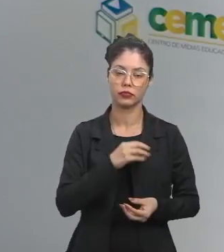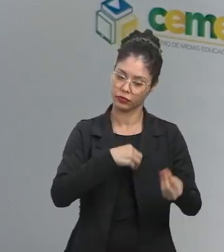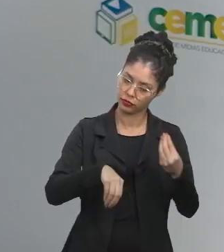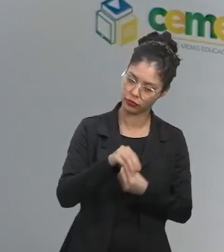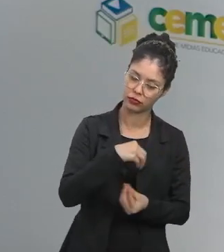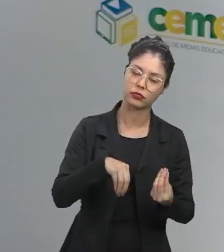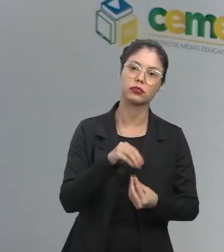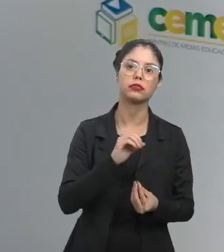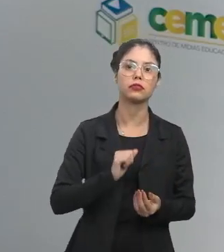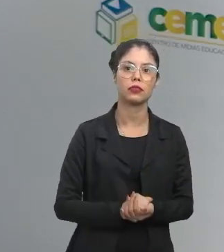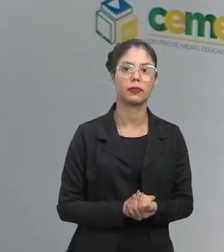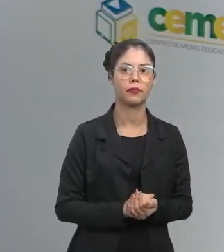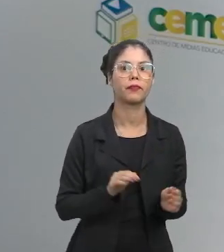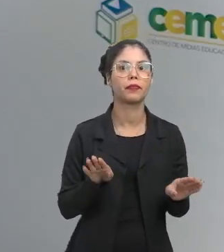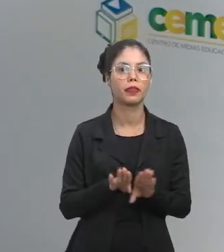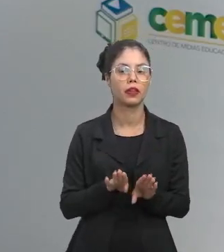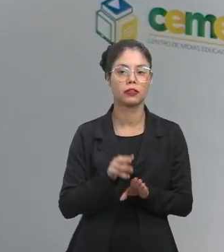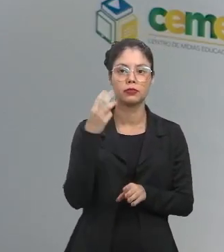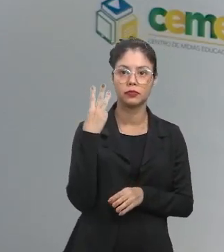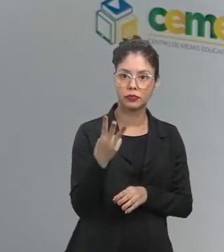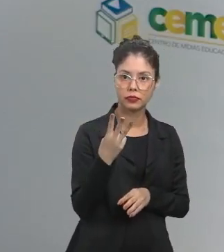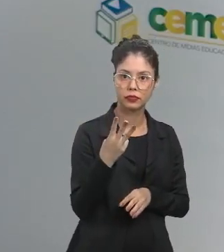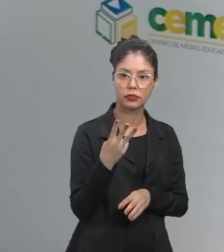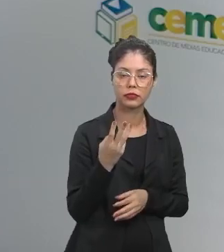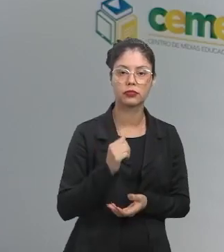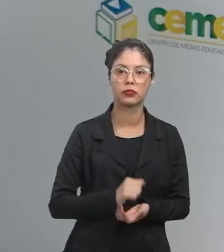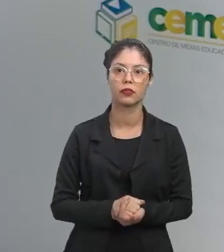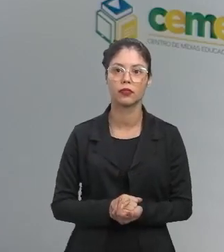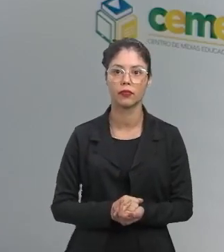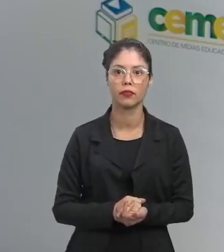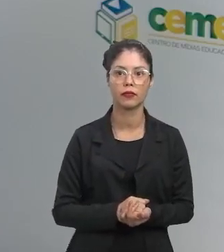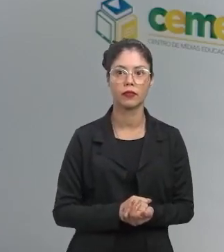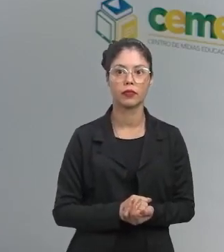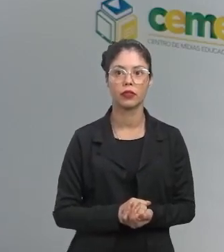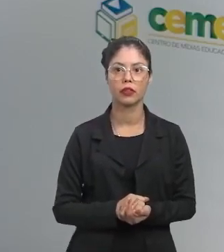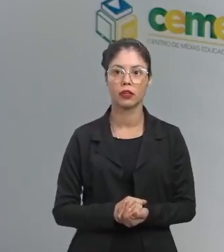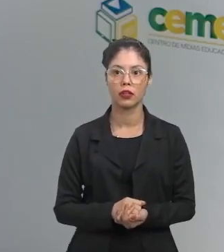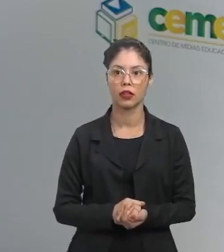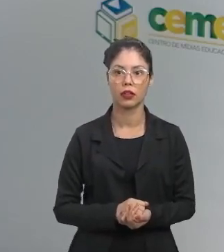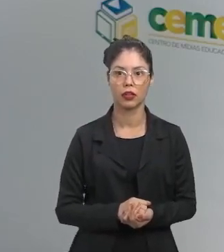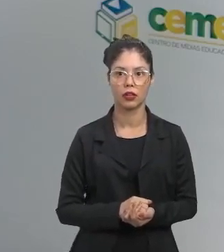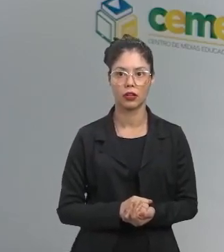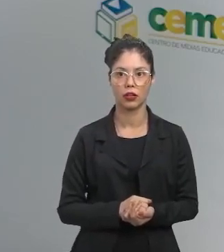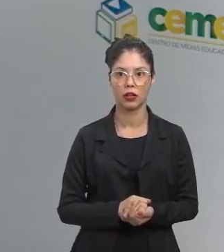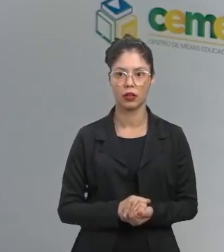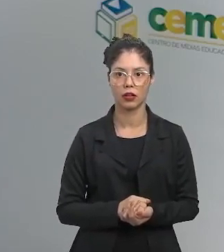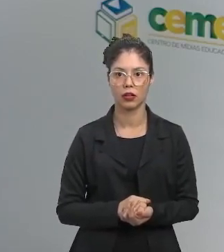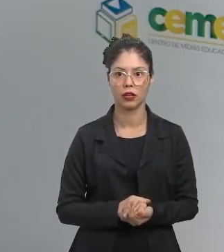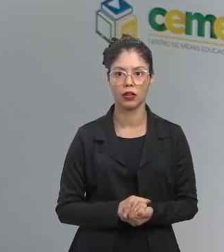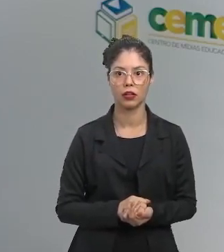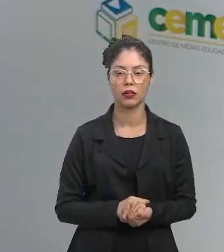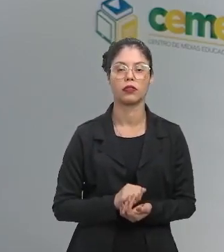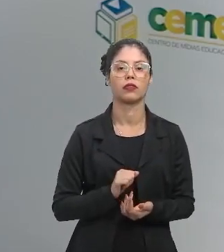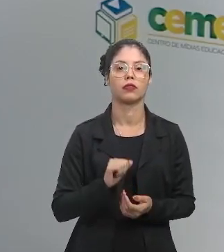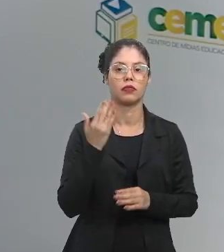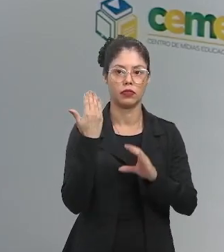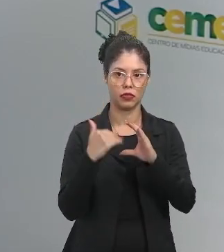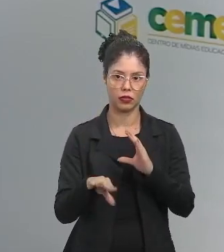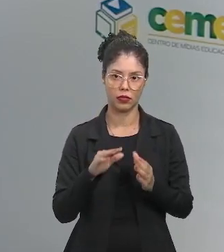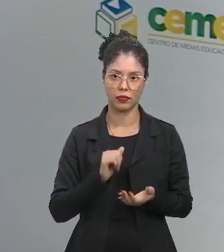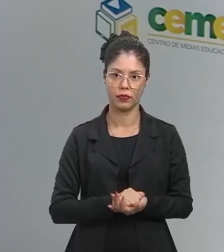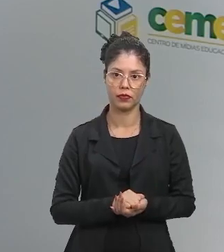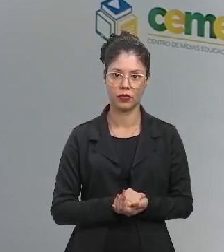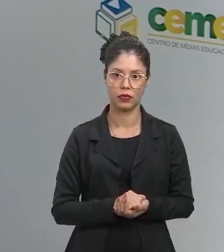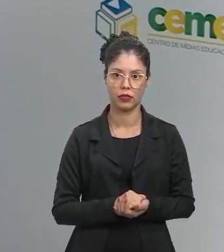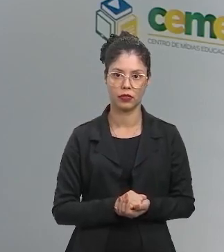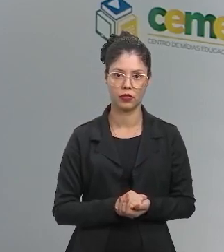envolvendo 3 RNAs, 3 tipos. RNA mensageiro,